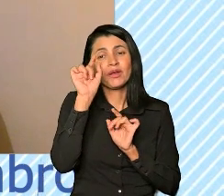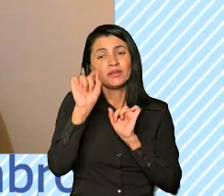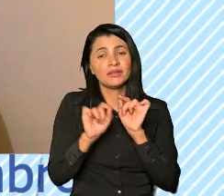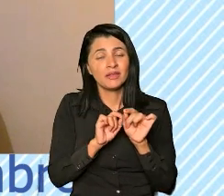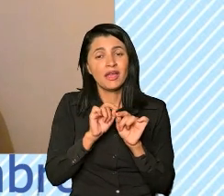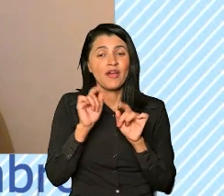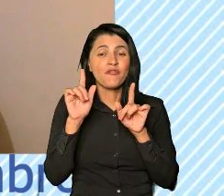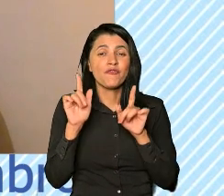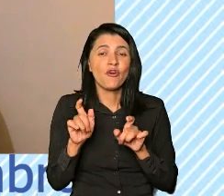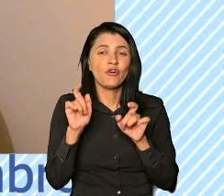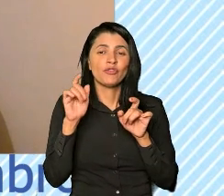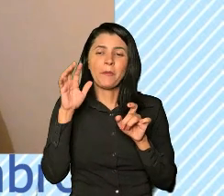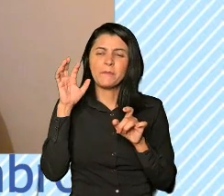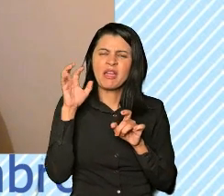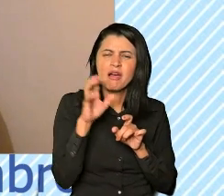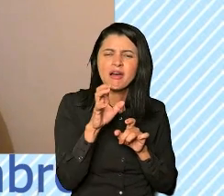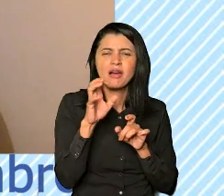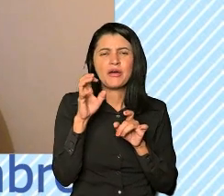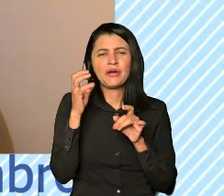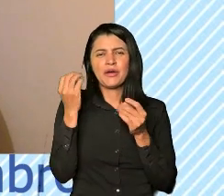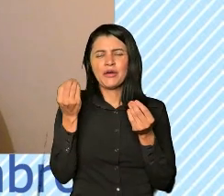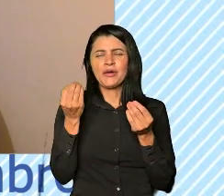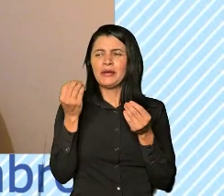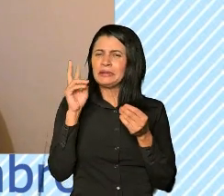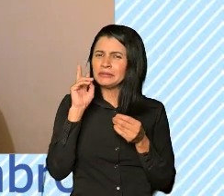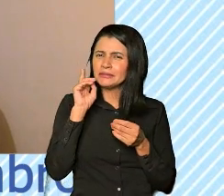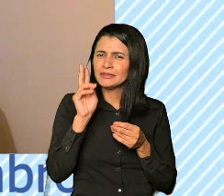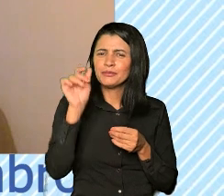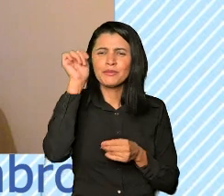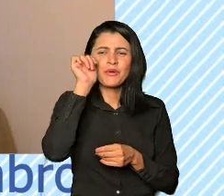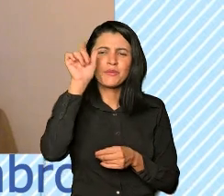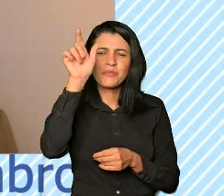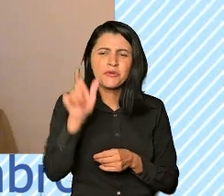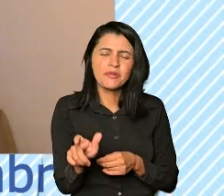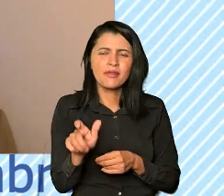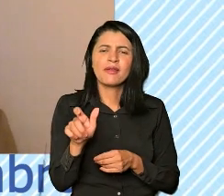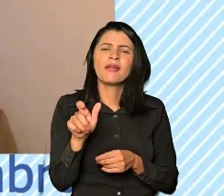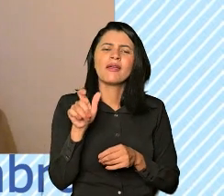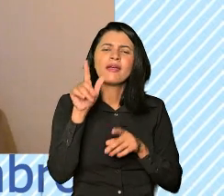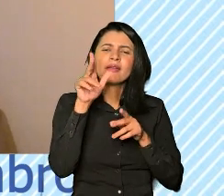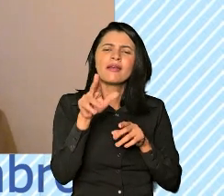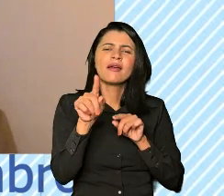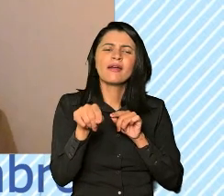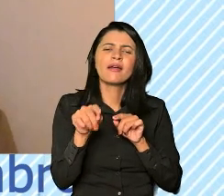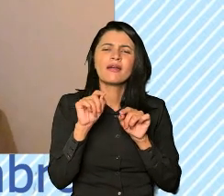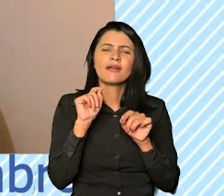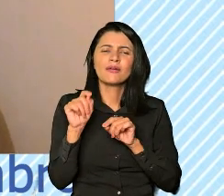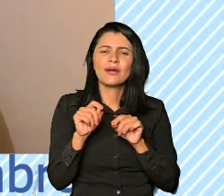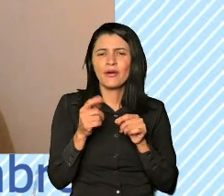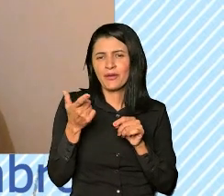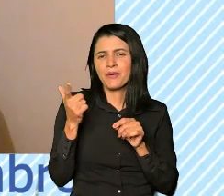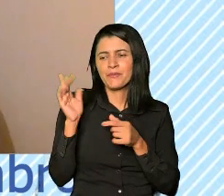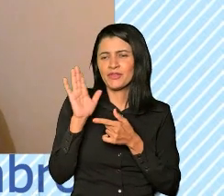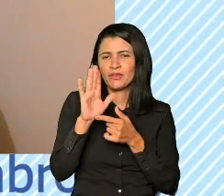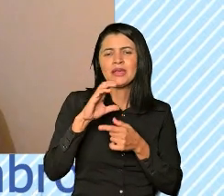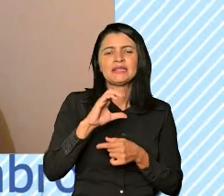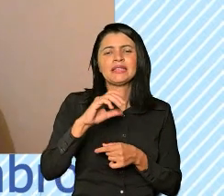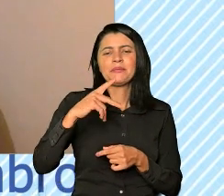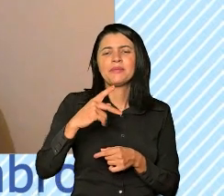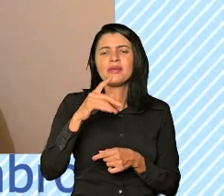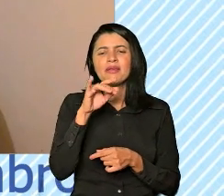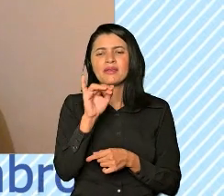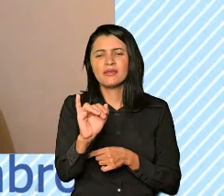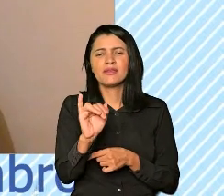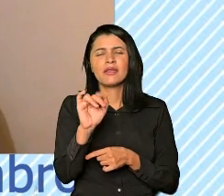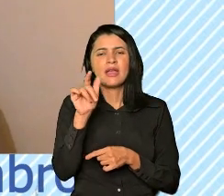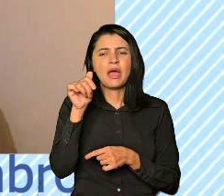a foto da mulher brigando, assim, né? Então, é sempre aquela mulher que é meio... O que apareceu agora na CPI é aquela mulher que